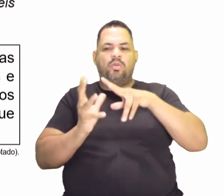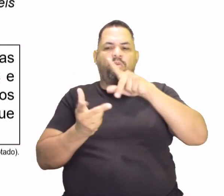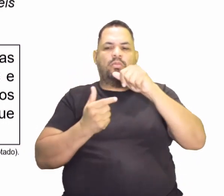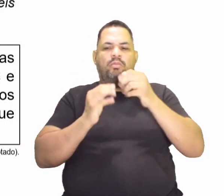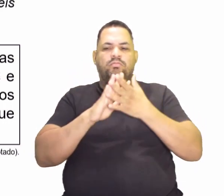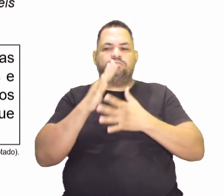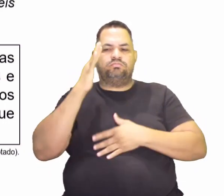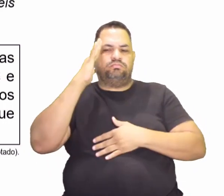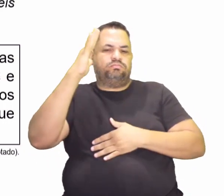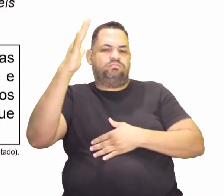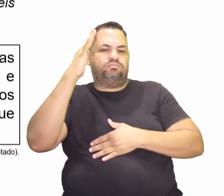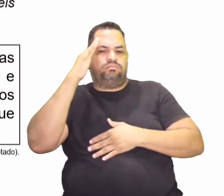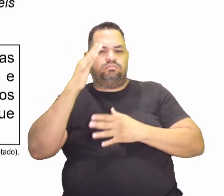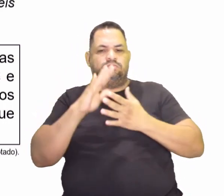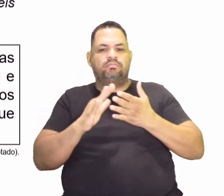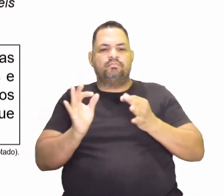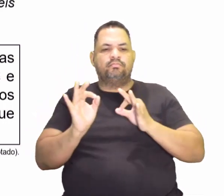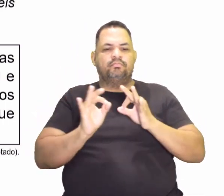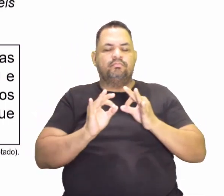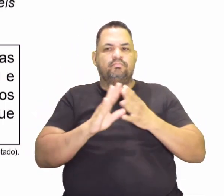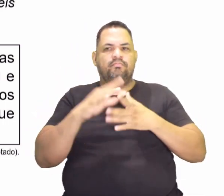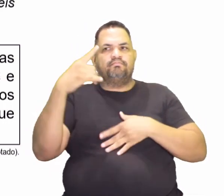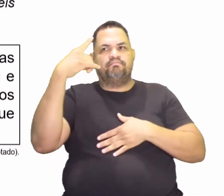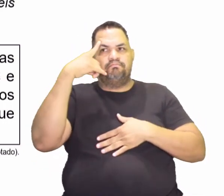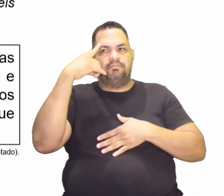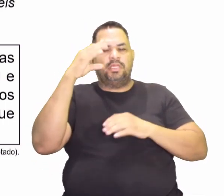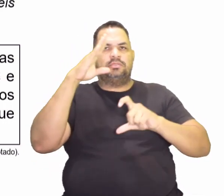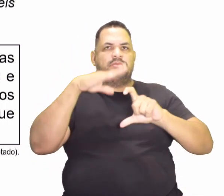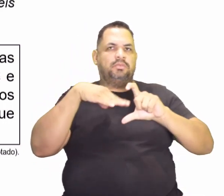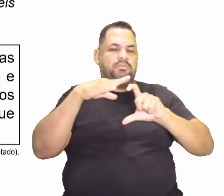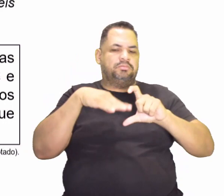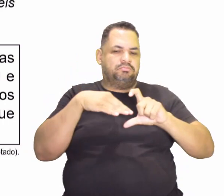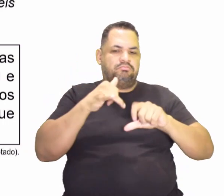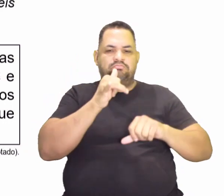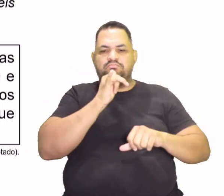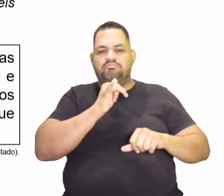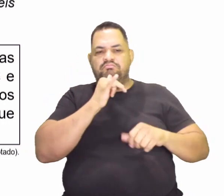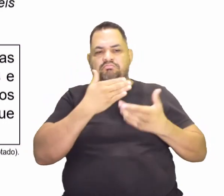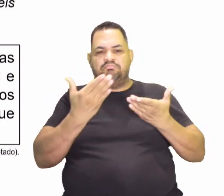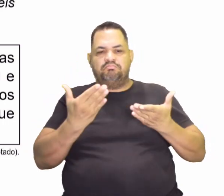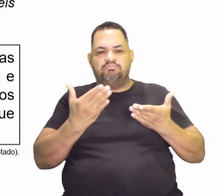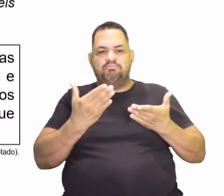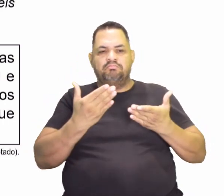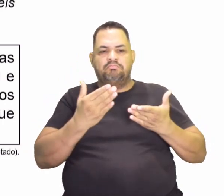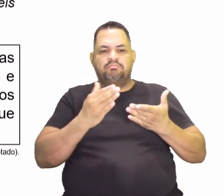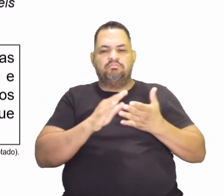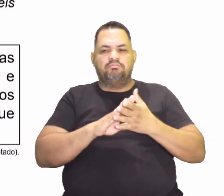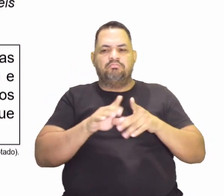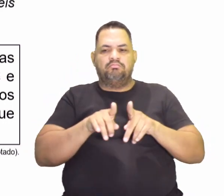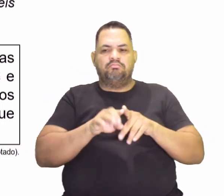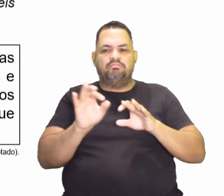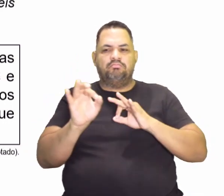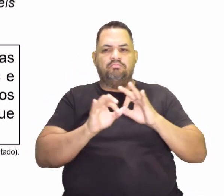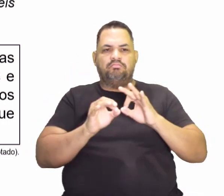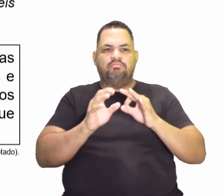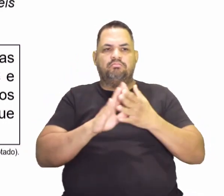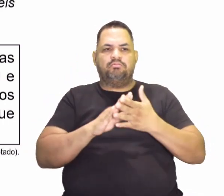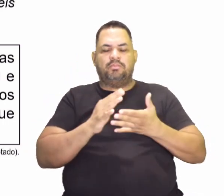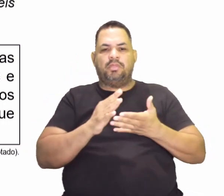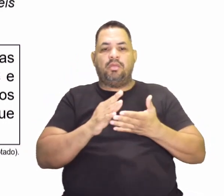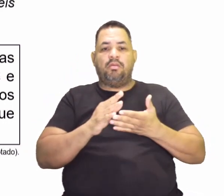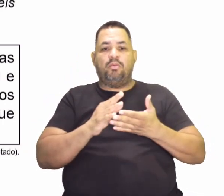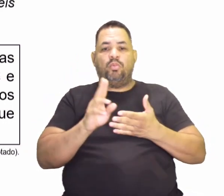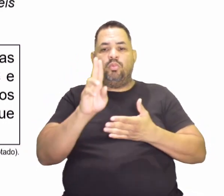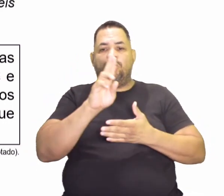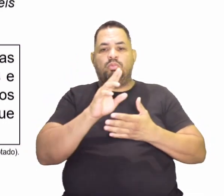tá aí, ó. Então, vamos dizer, um pensamento mítico, né? Então, são gastos os problemas desse mundo